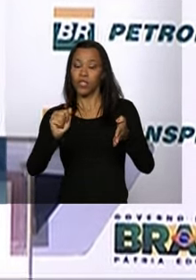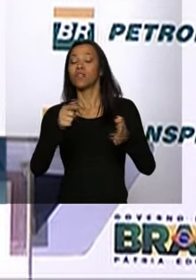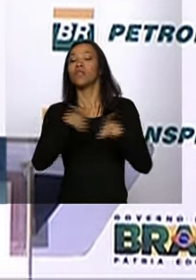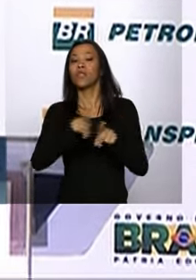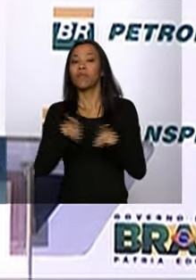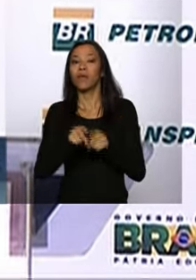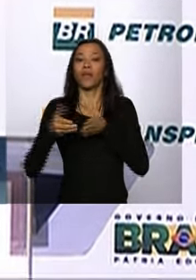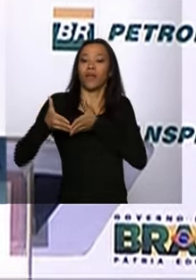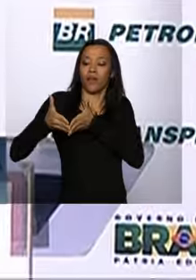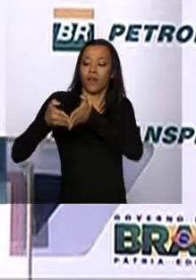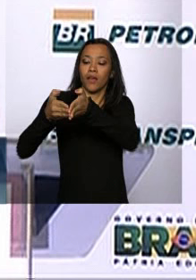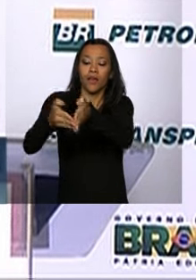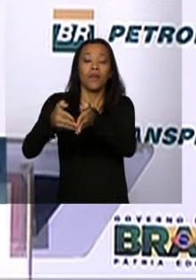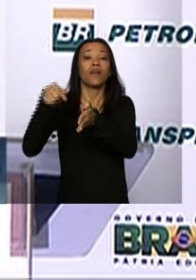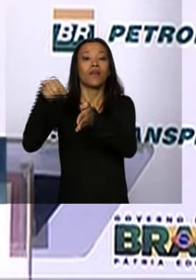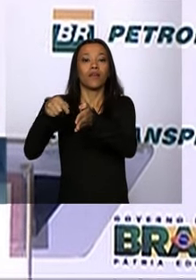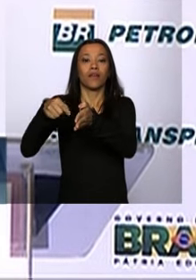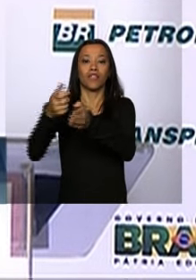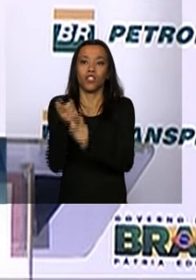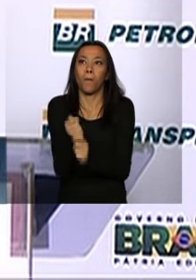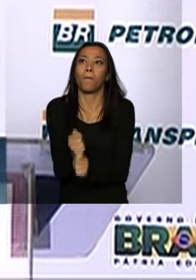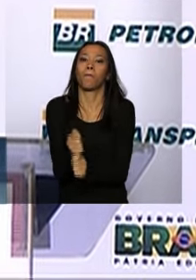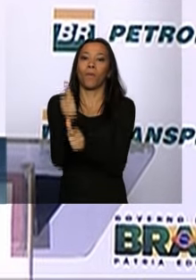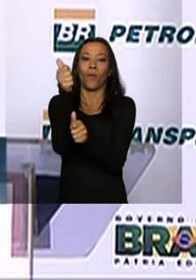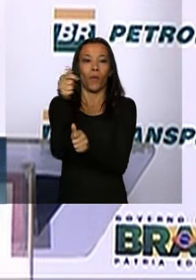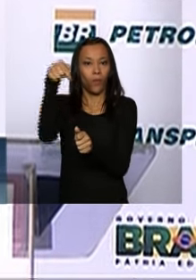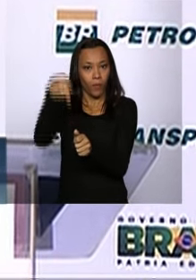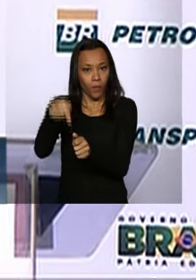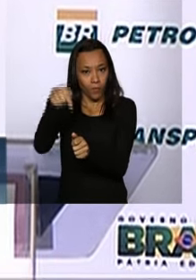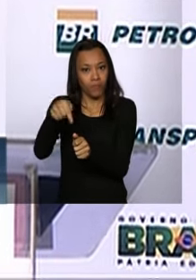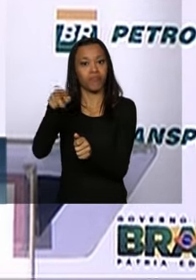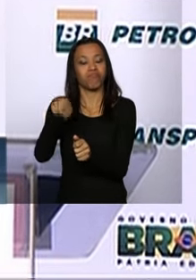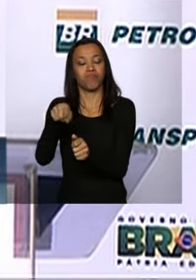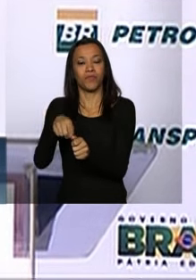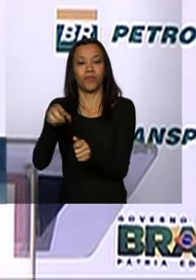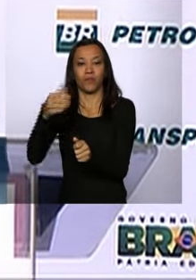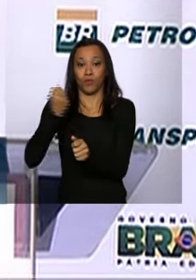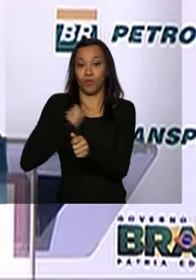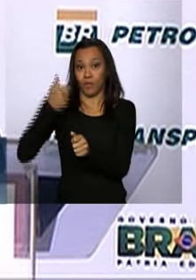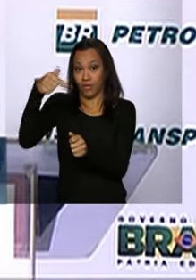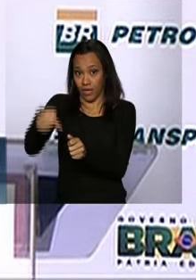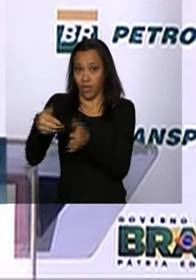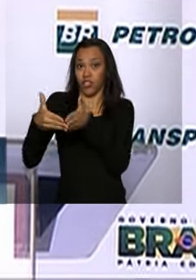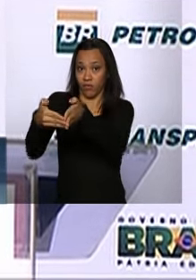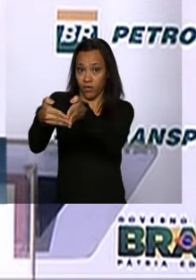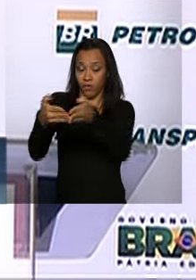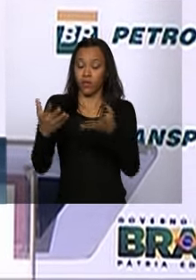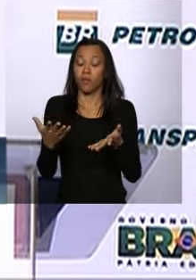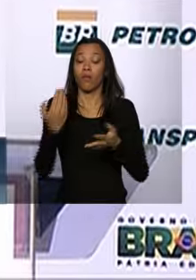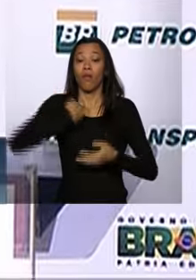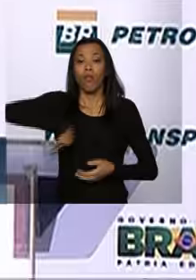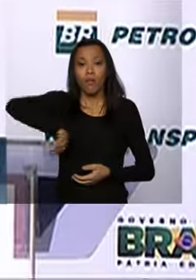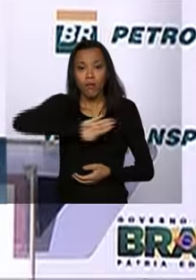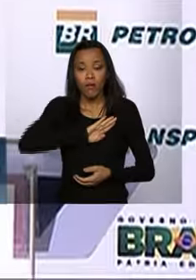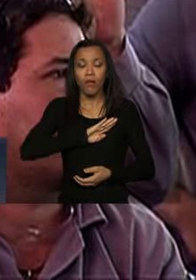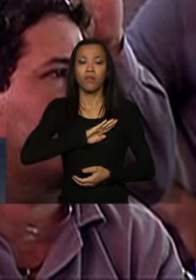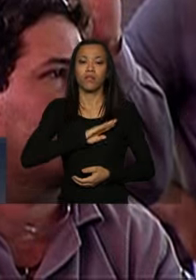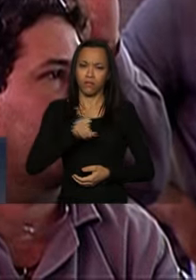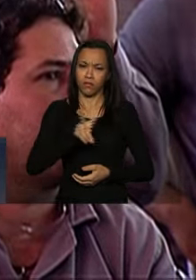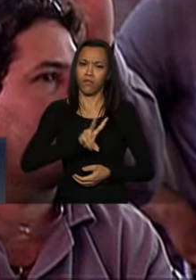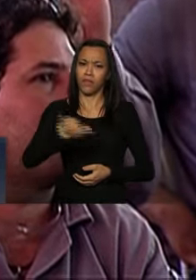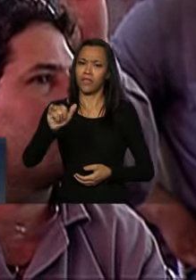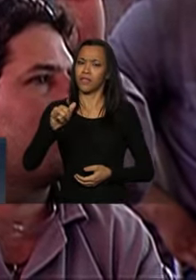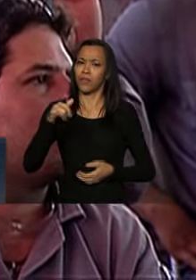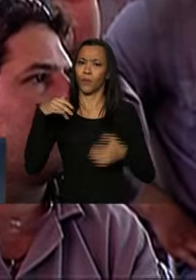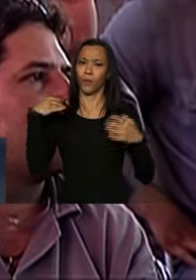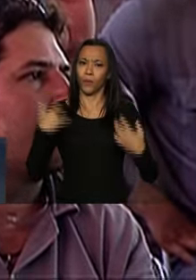ano de muito trabalho e sacrifício, sabedores que todos nós somos e seremos muito maiores